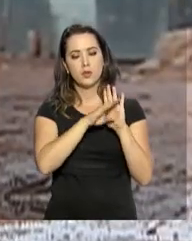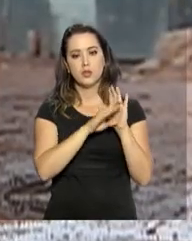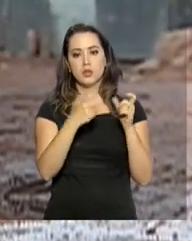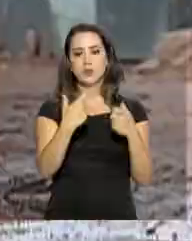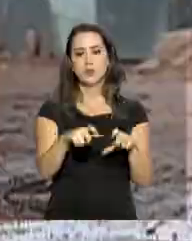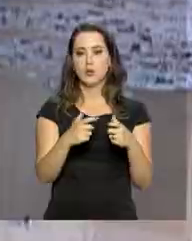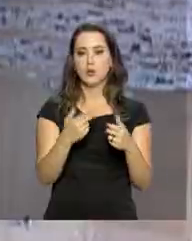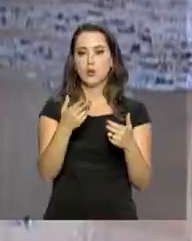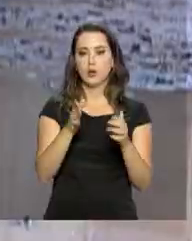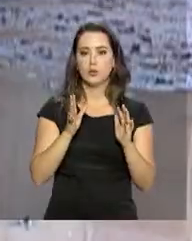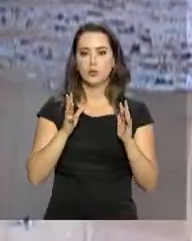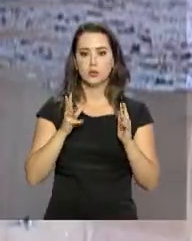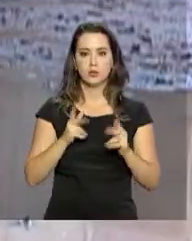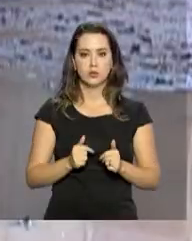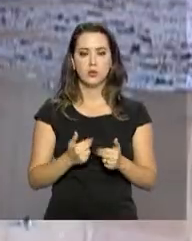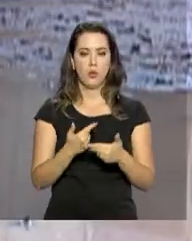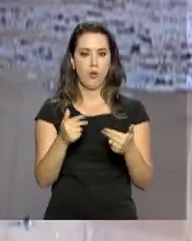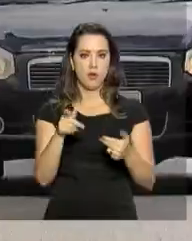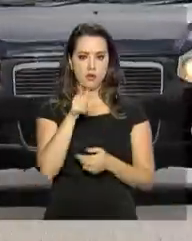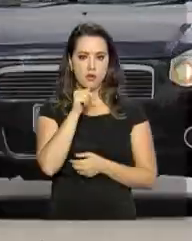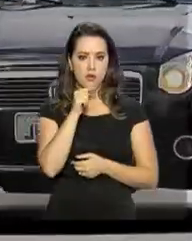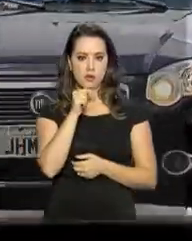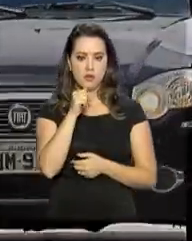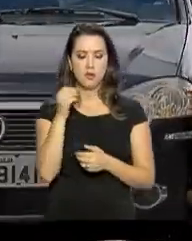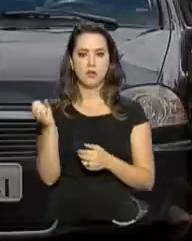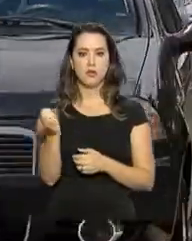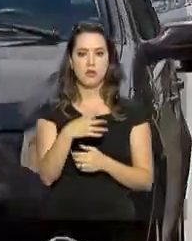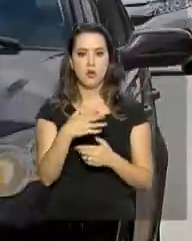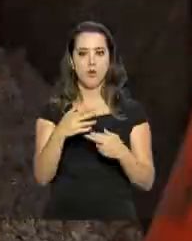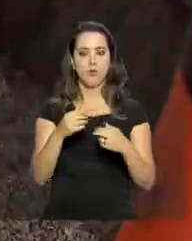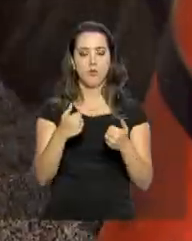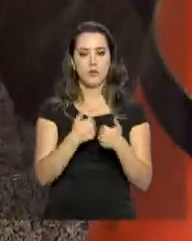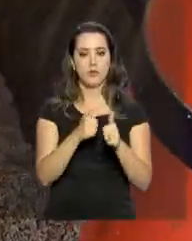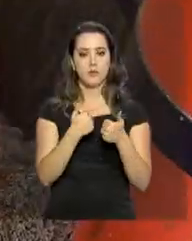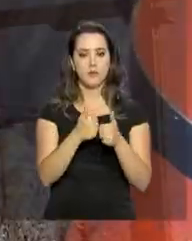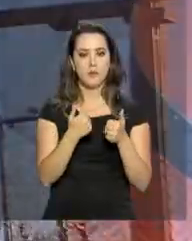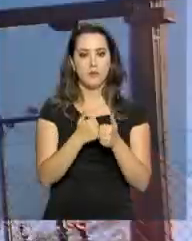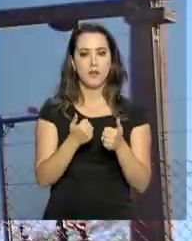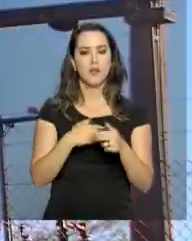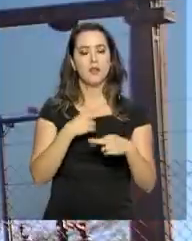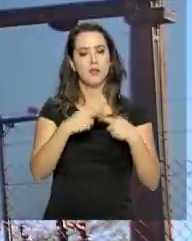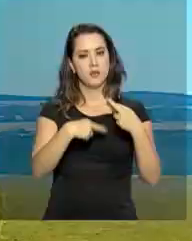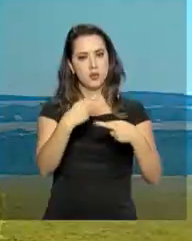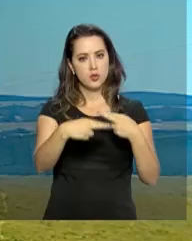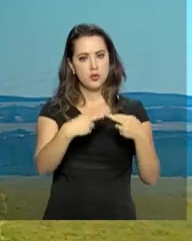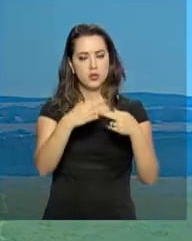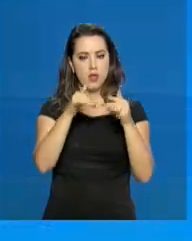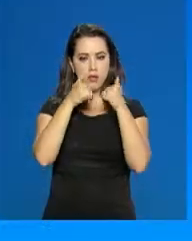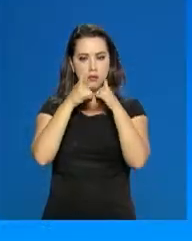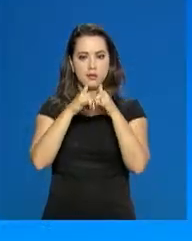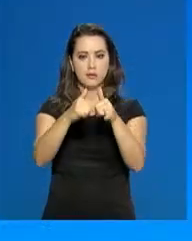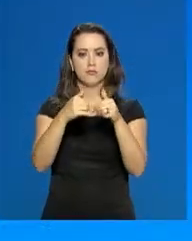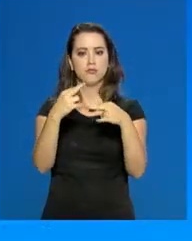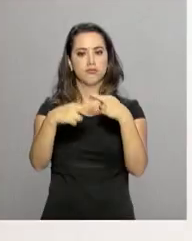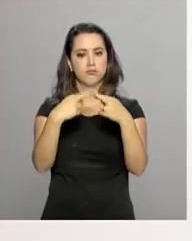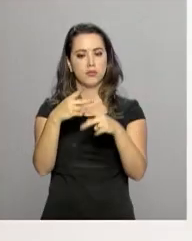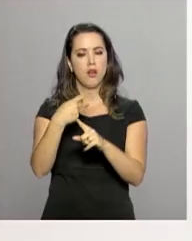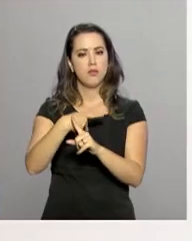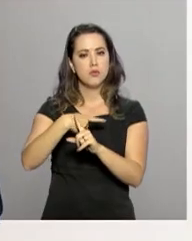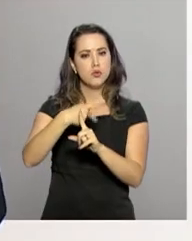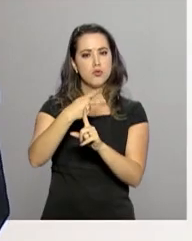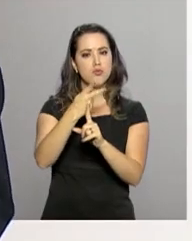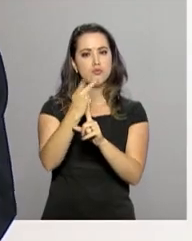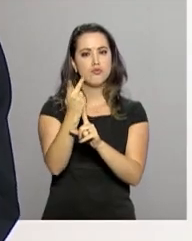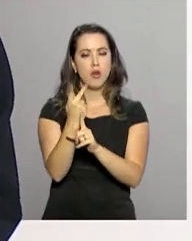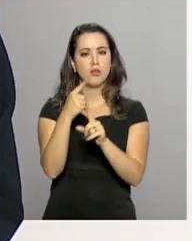como saneamento e recursos hídricos mobilidade urbana eficiência energética energias renováveis os